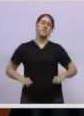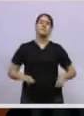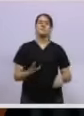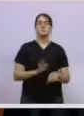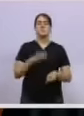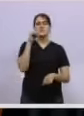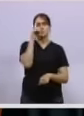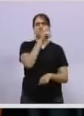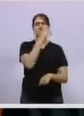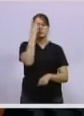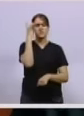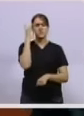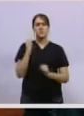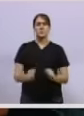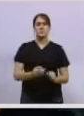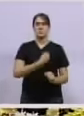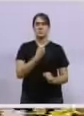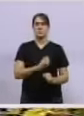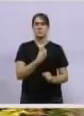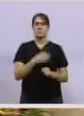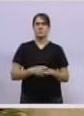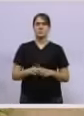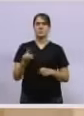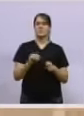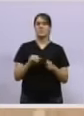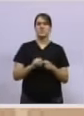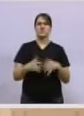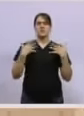passar. Não fez no momento da alegria, não.